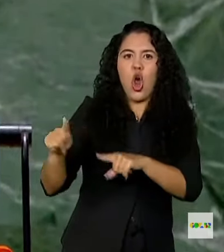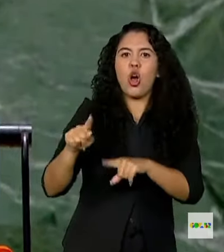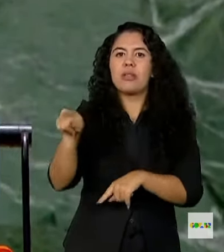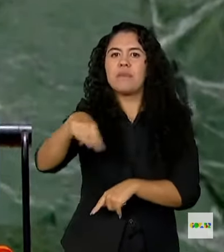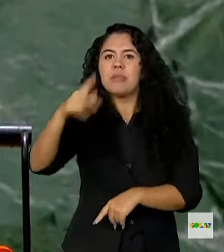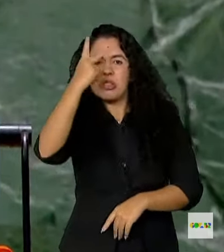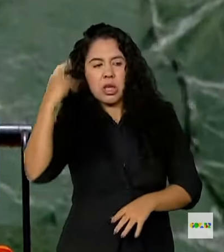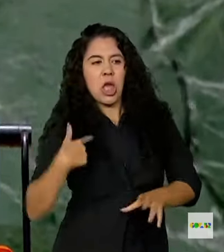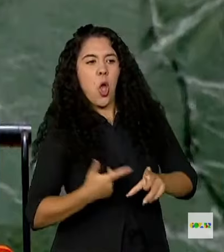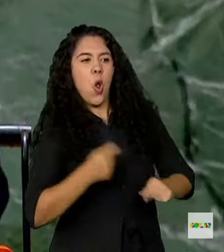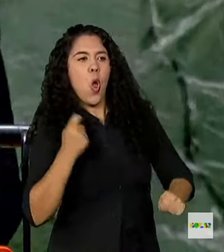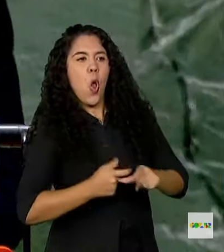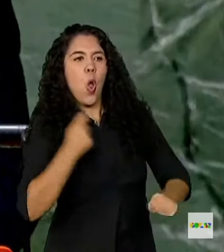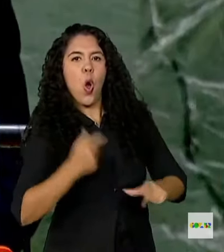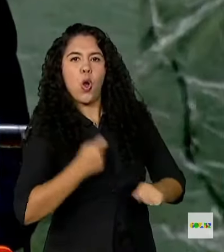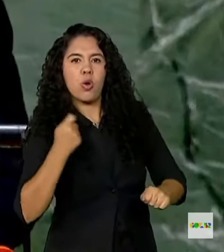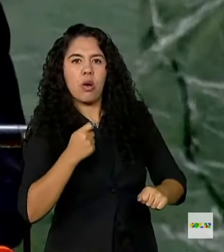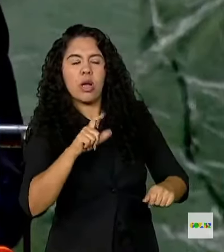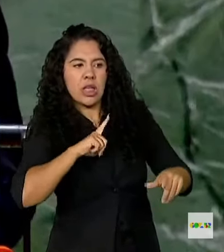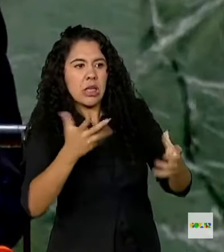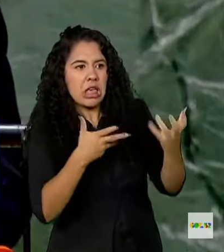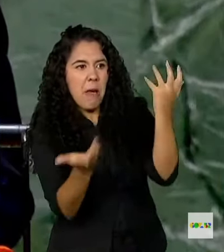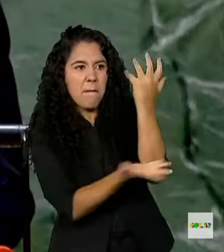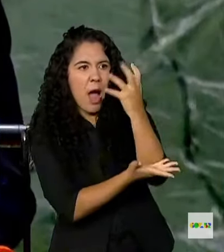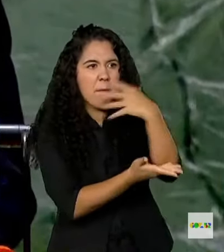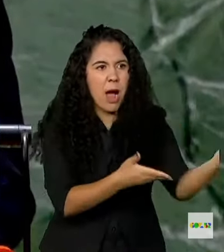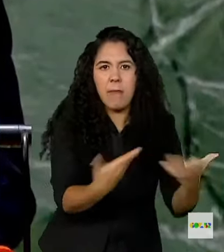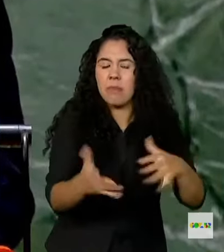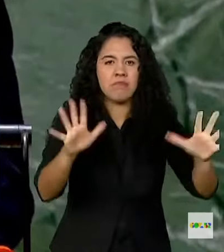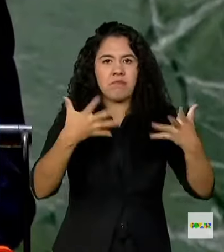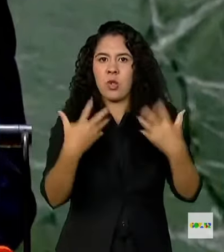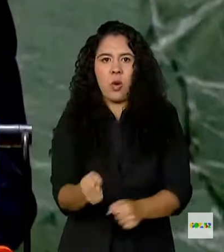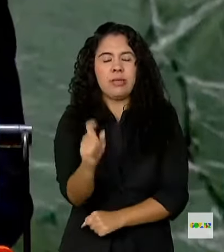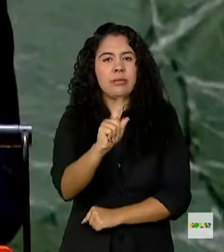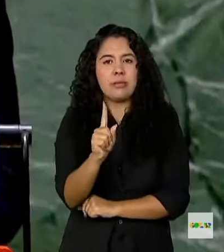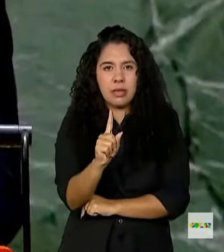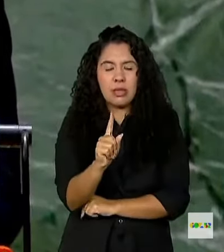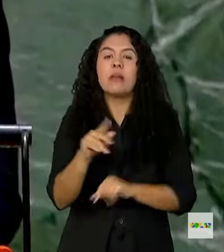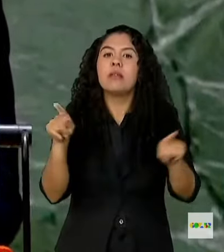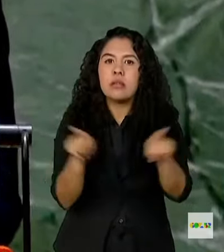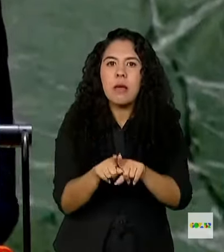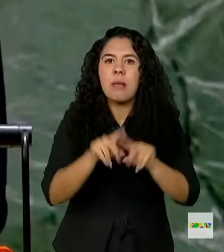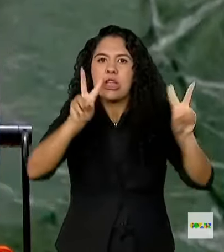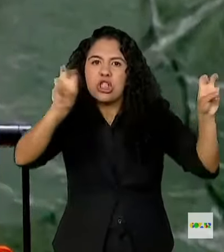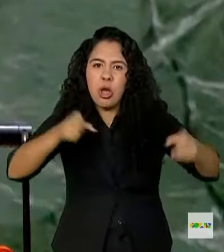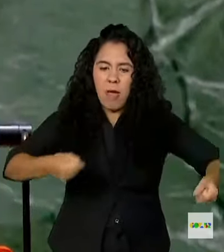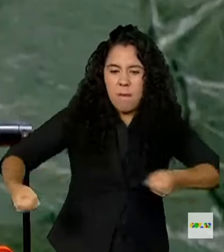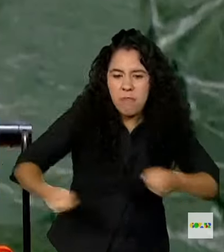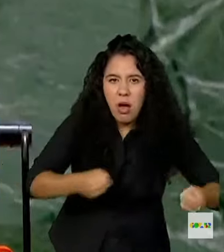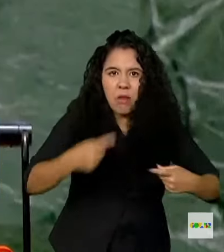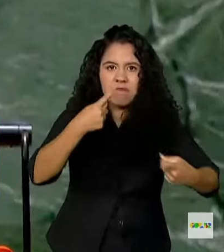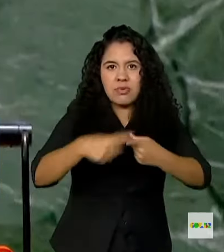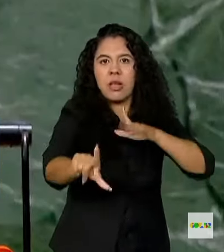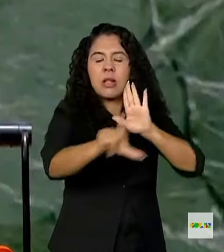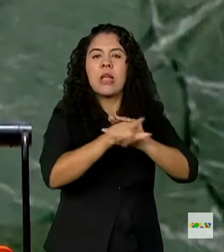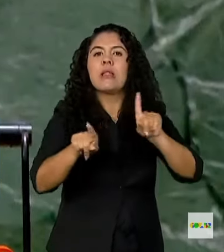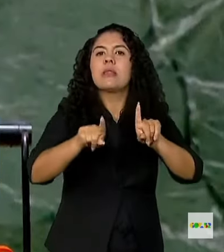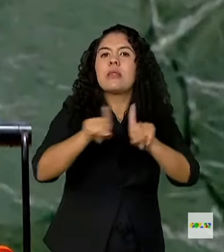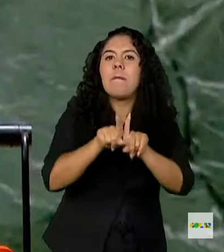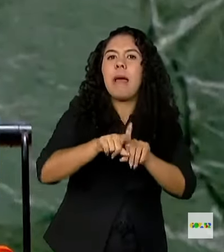ambiental. Não transigiremos com litígios ambientais, com o garimpo ilegal e com o crime